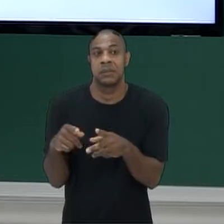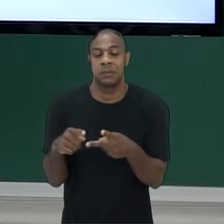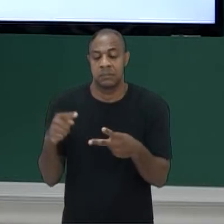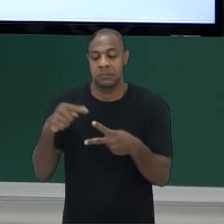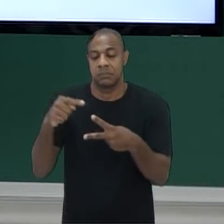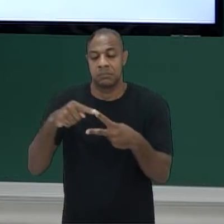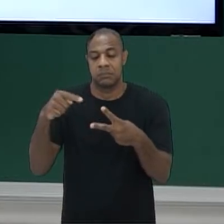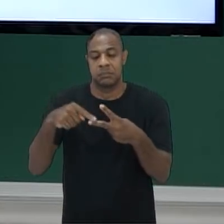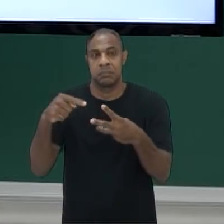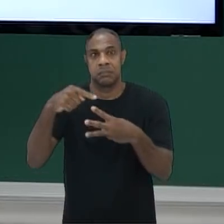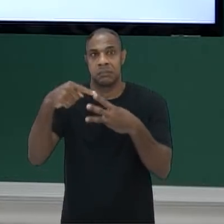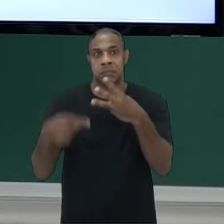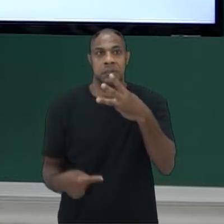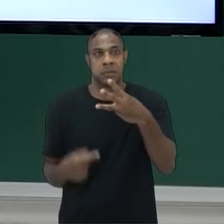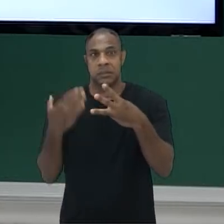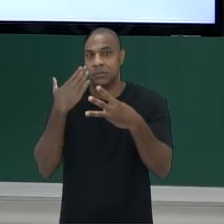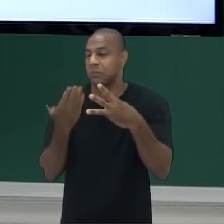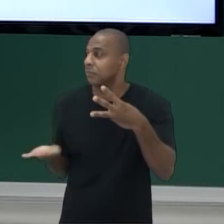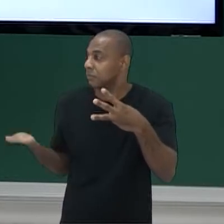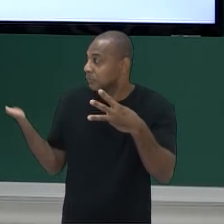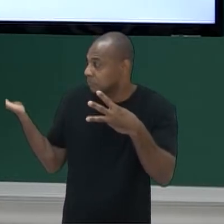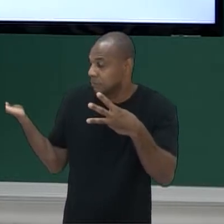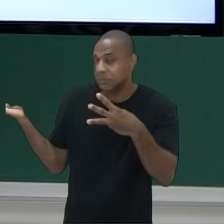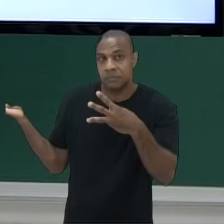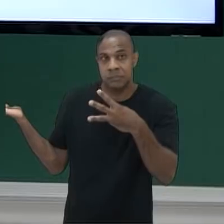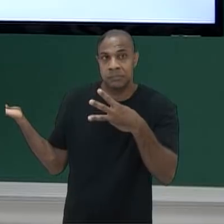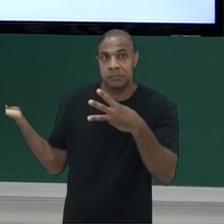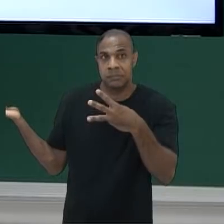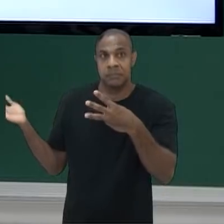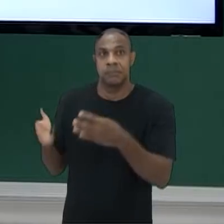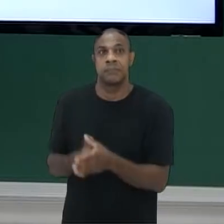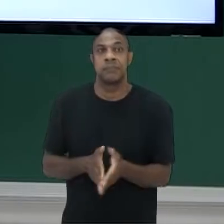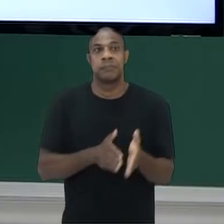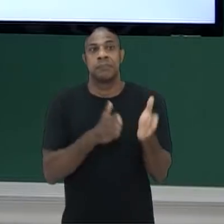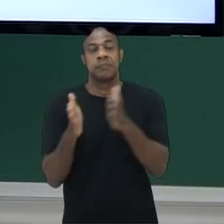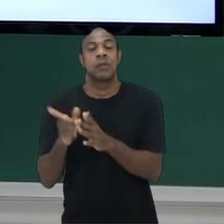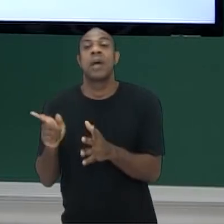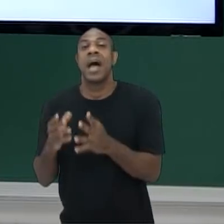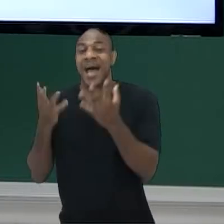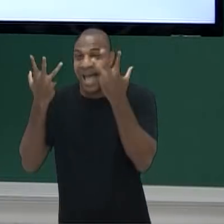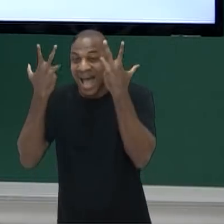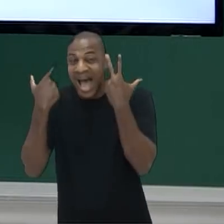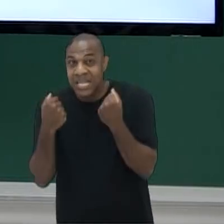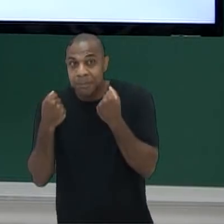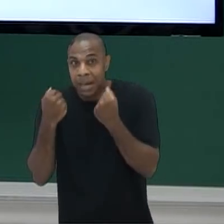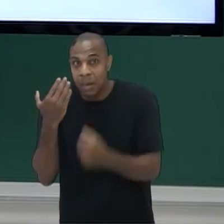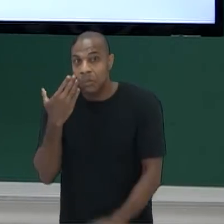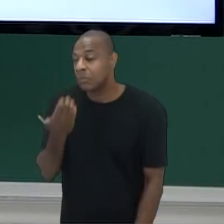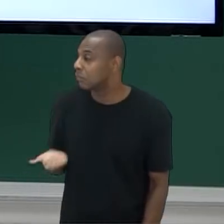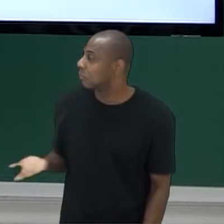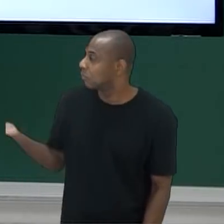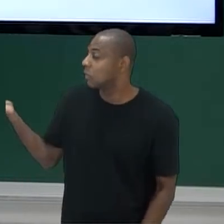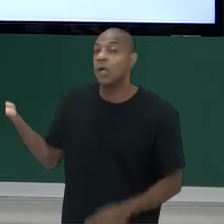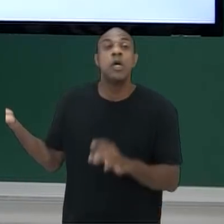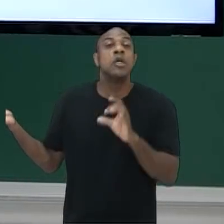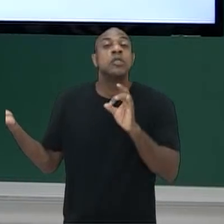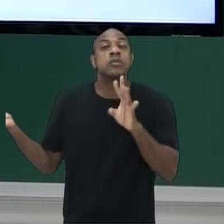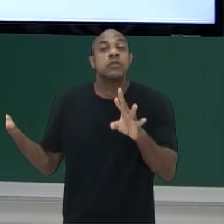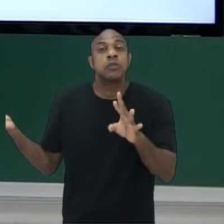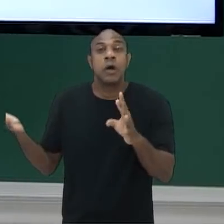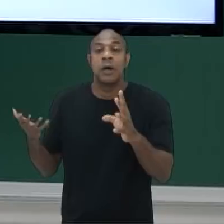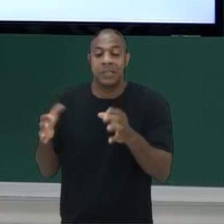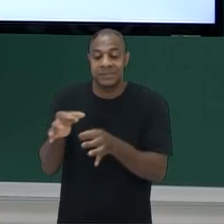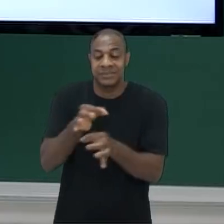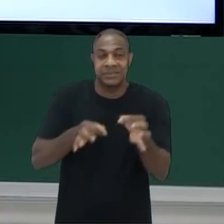celular, plasto e vacúolo. E quando eu trago a coluna animal, só as células animais apresentam